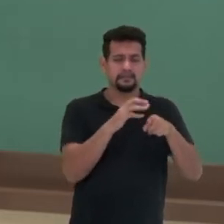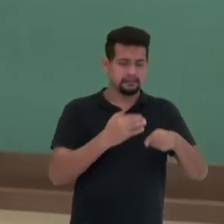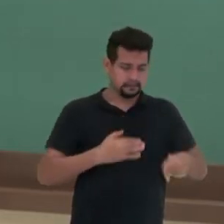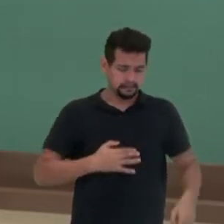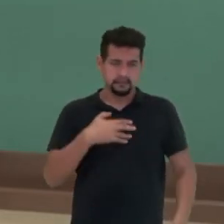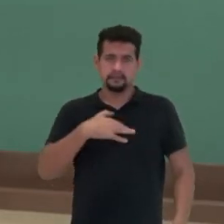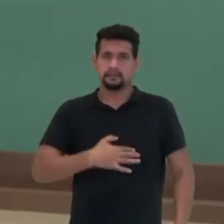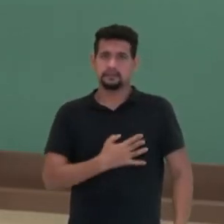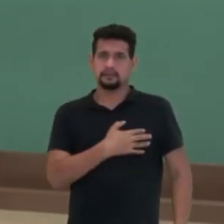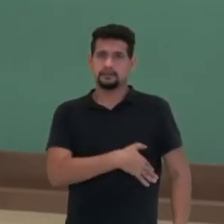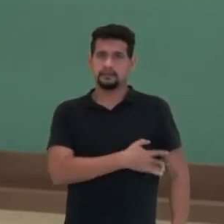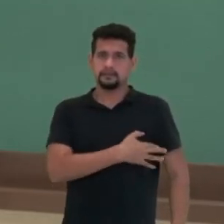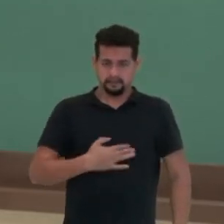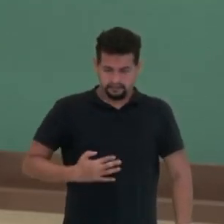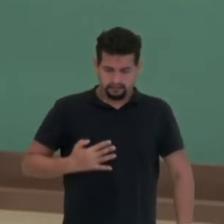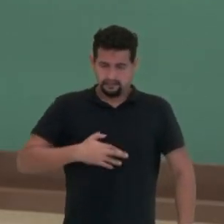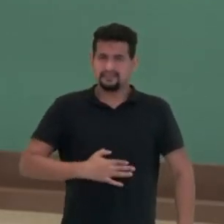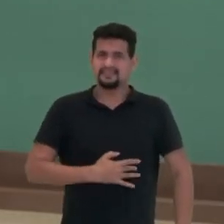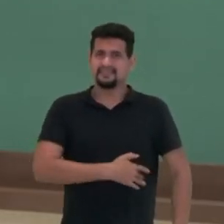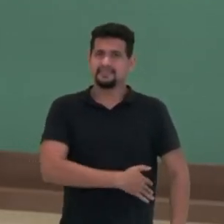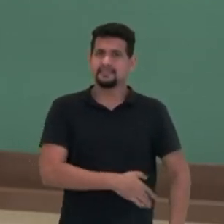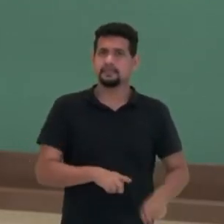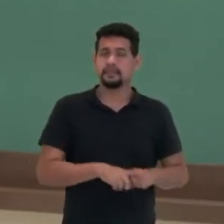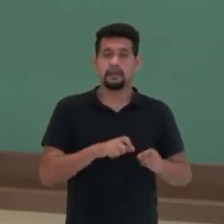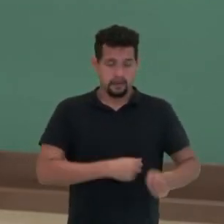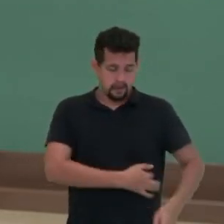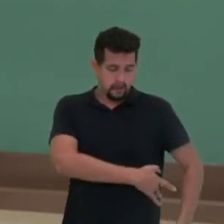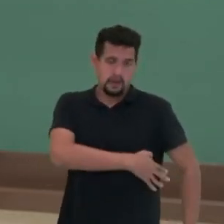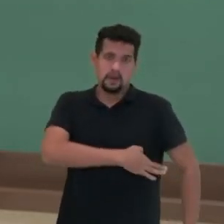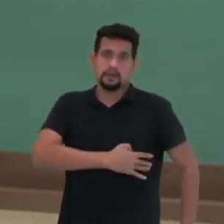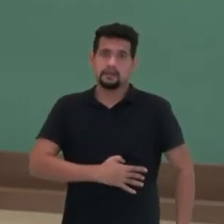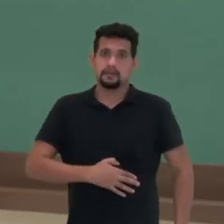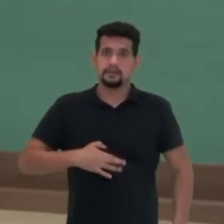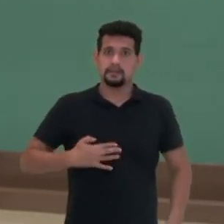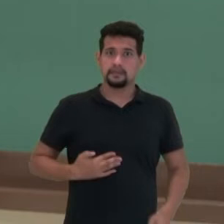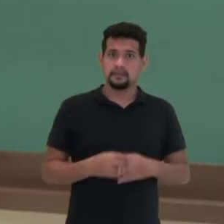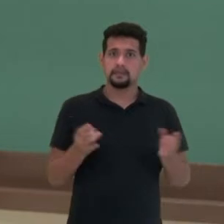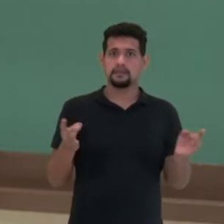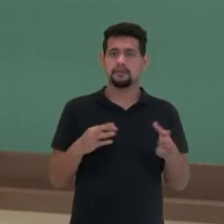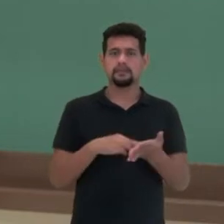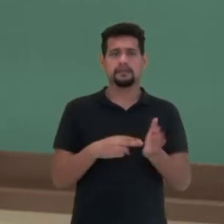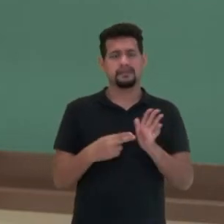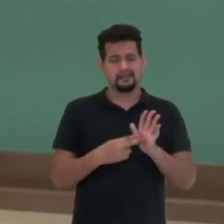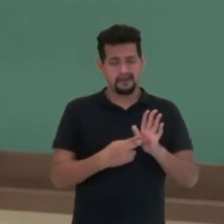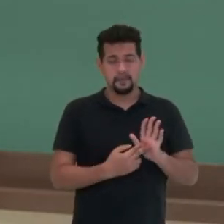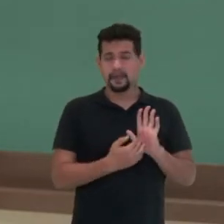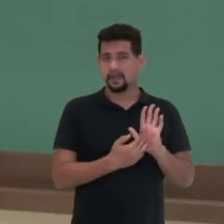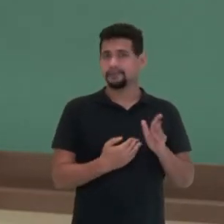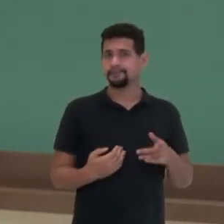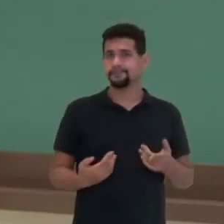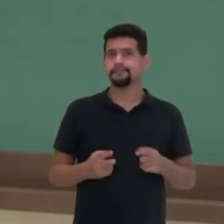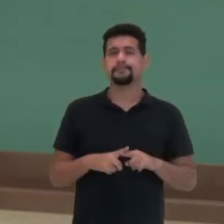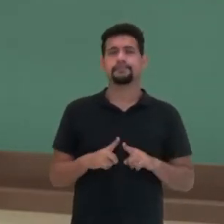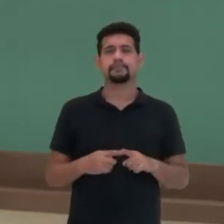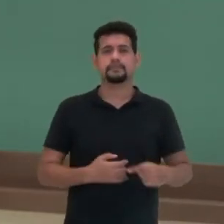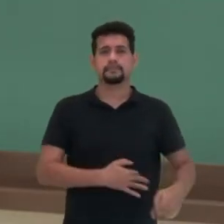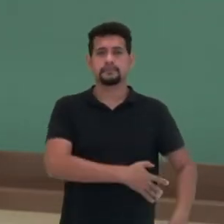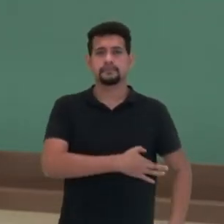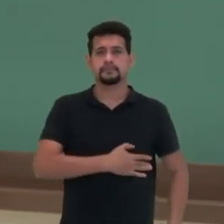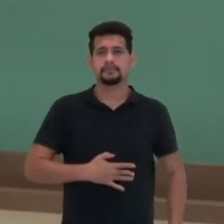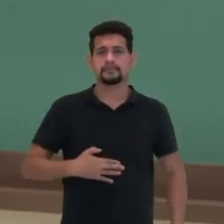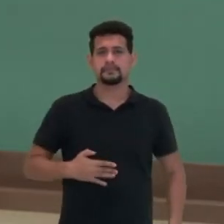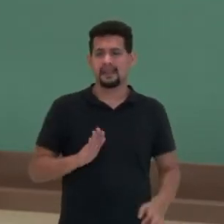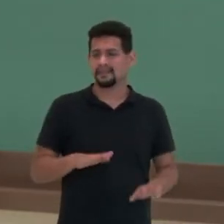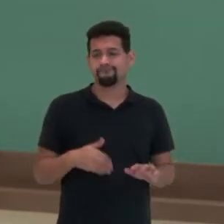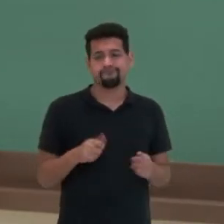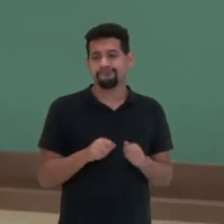esse lugar, e ele que preenche esse espaço. E aí quando faz o processo de cicatrização, fica essa marca. Então a estria muitas vezes não tem